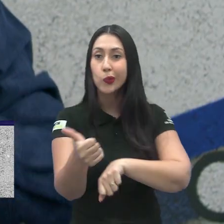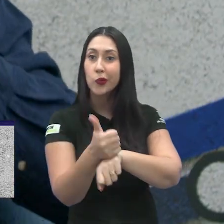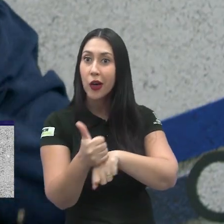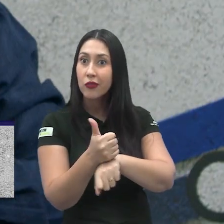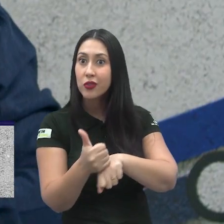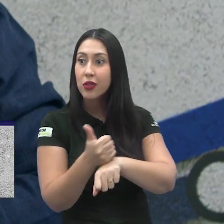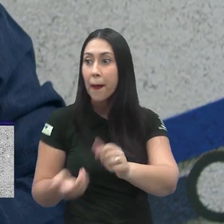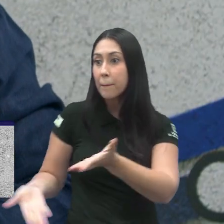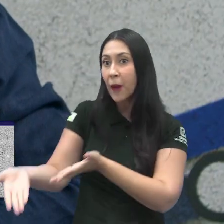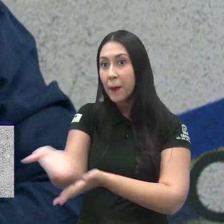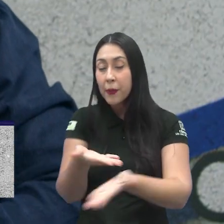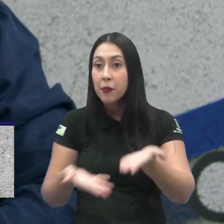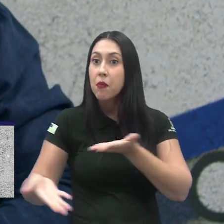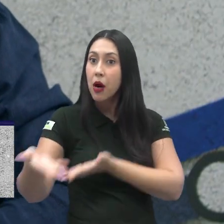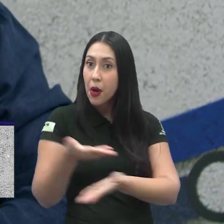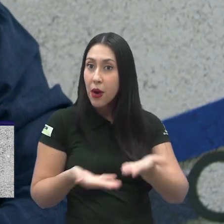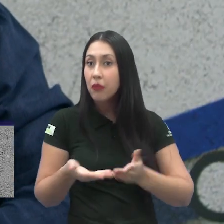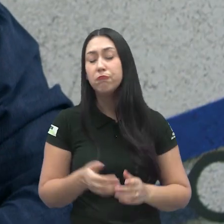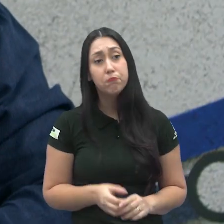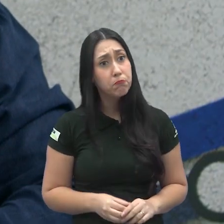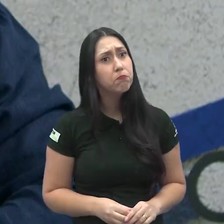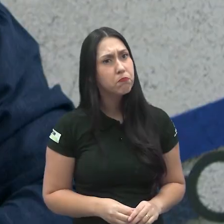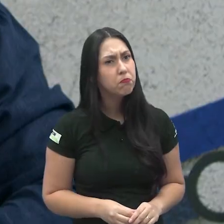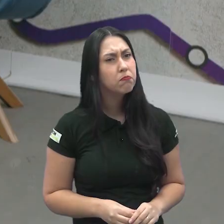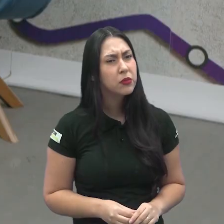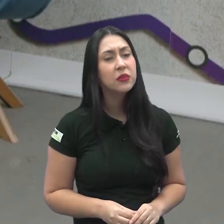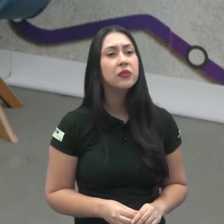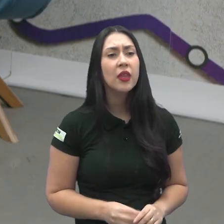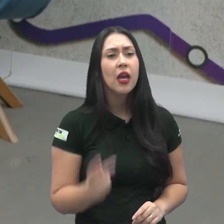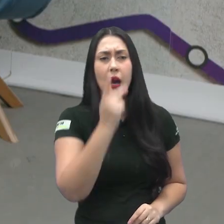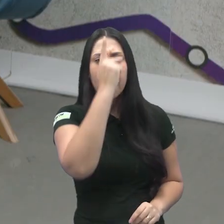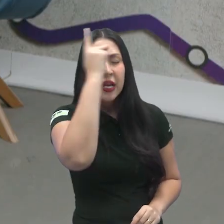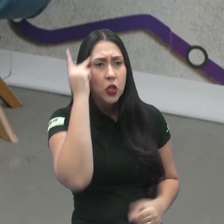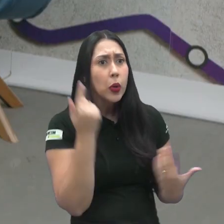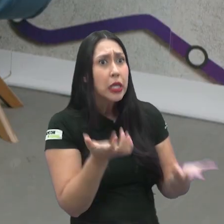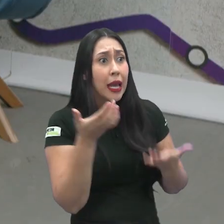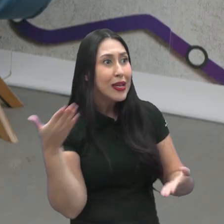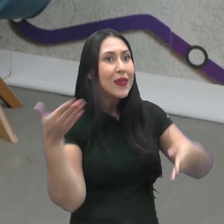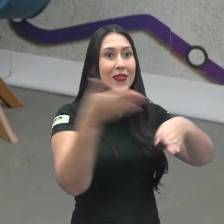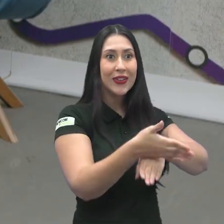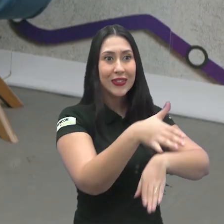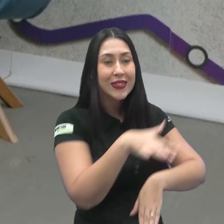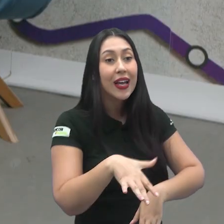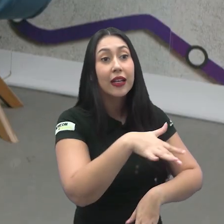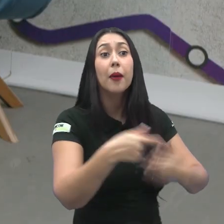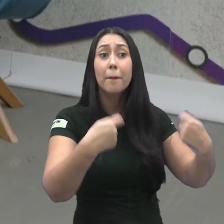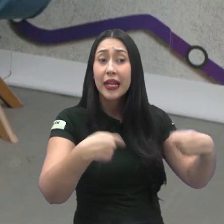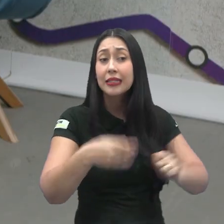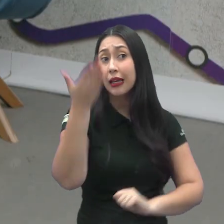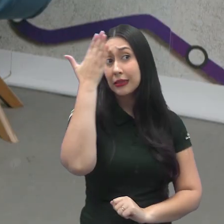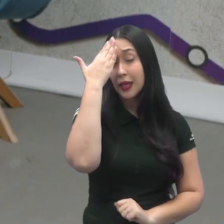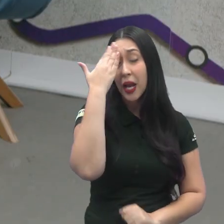profissionais nos níveis subnacionais para atuar também. Certo, professor. Professor, quem quer seguir nessa área, né, precisa ter afinidade